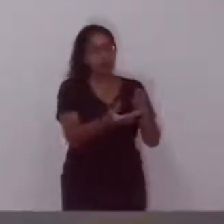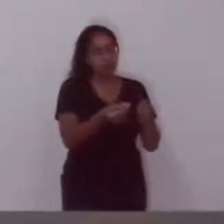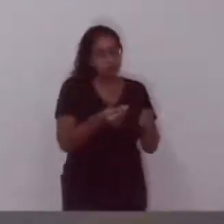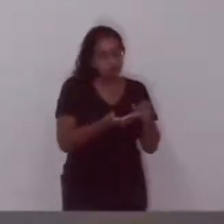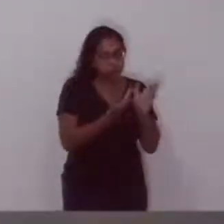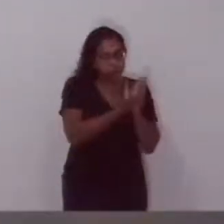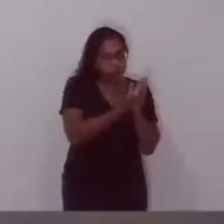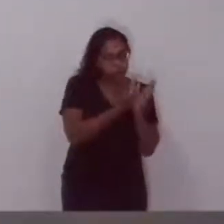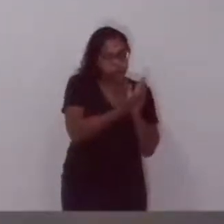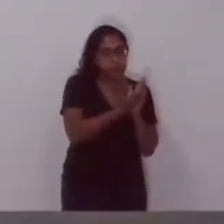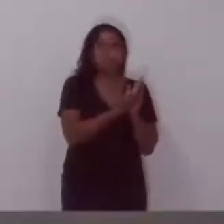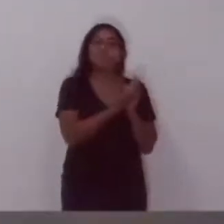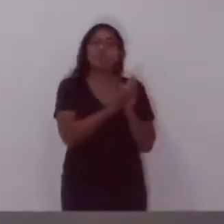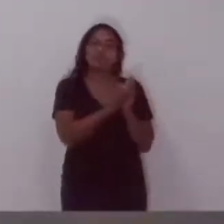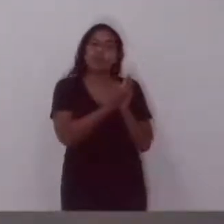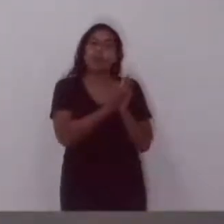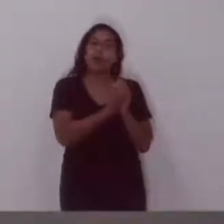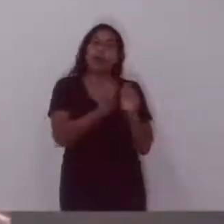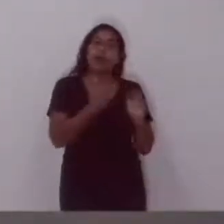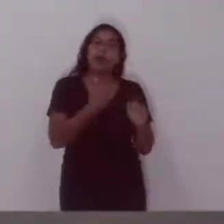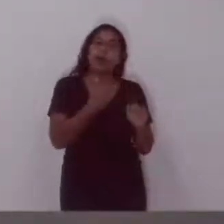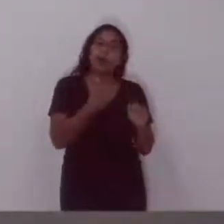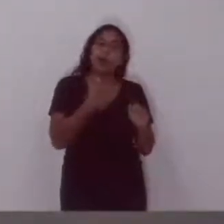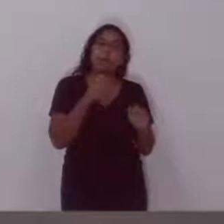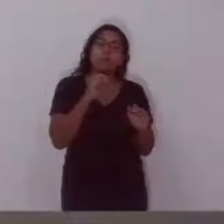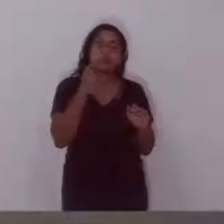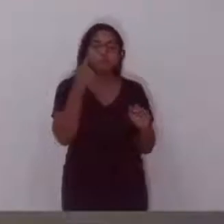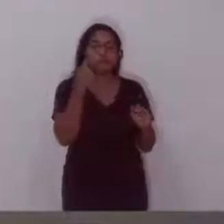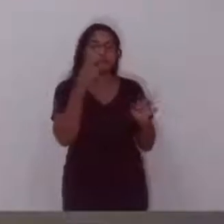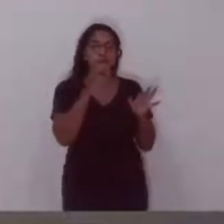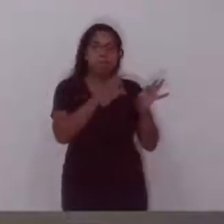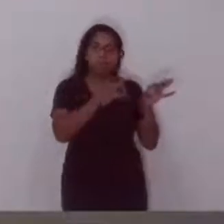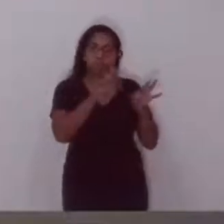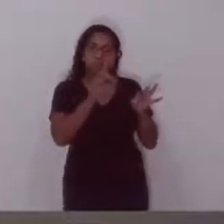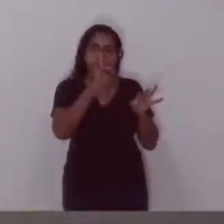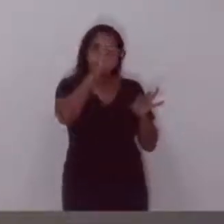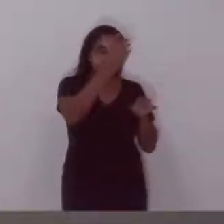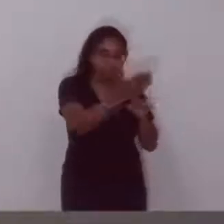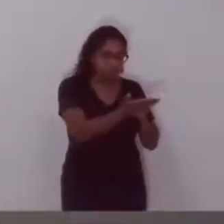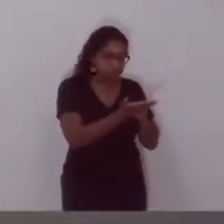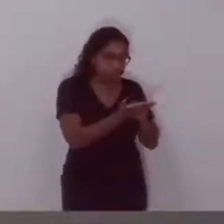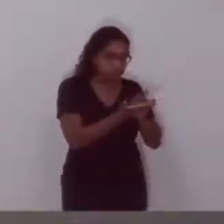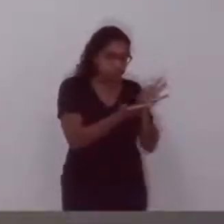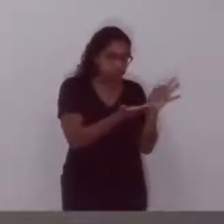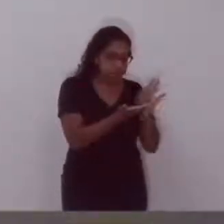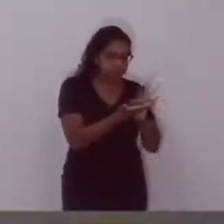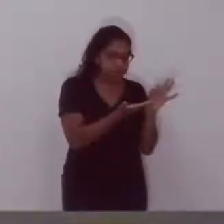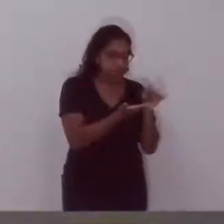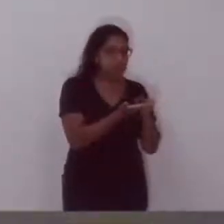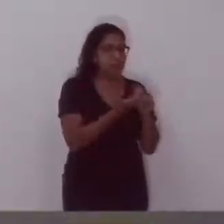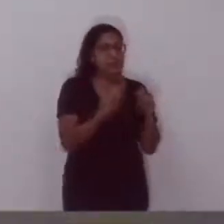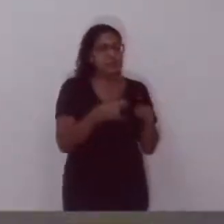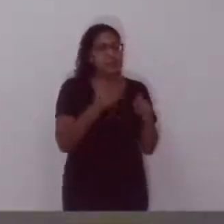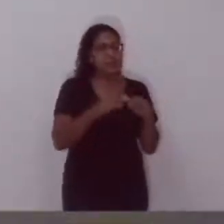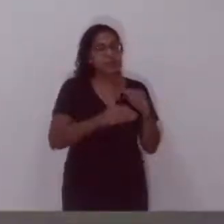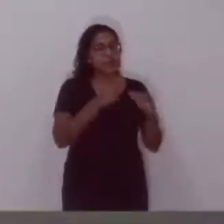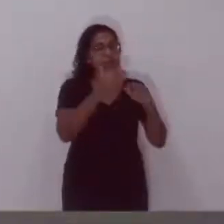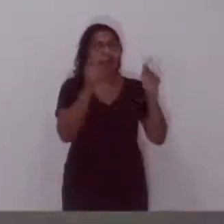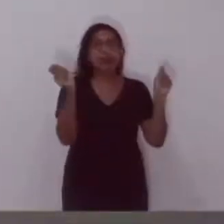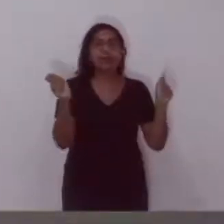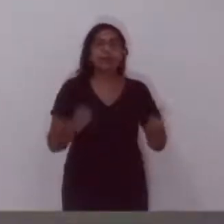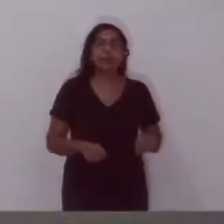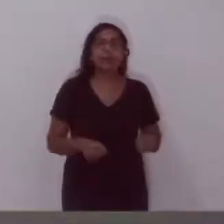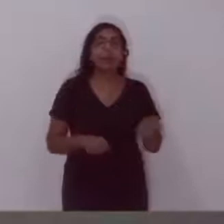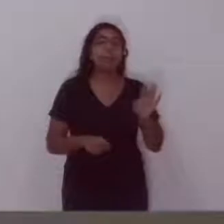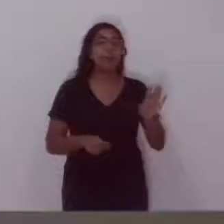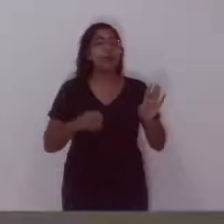mim a gente tem muitas oportunidades ali de melhoria, mas o grande cerne, a grande questão, eu